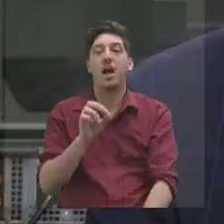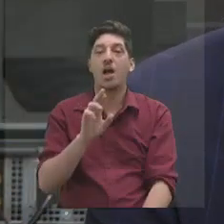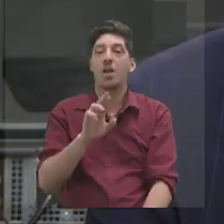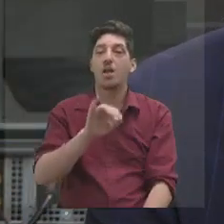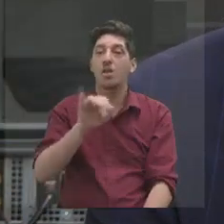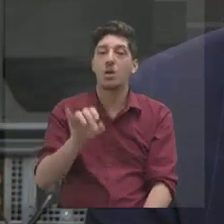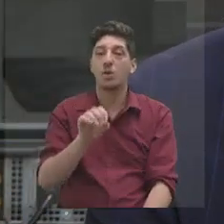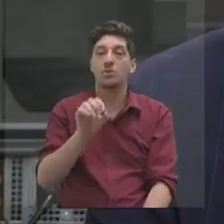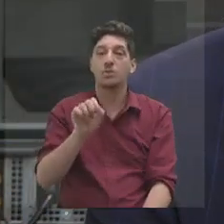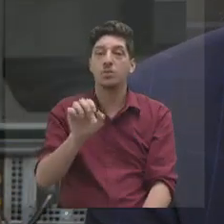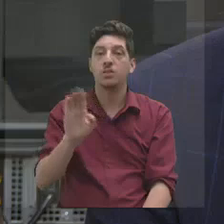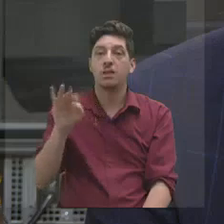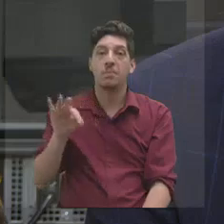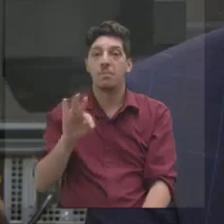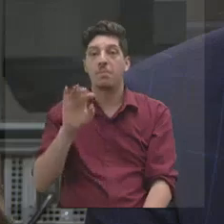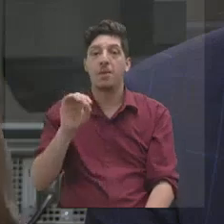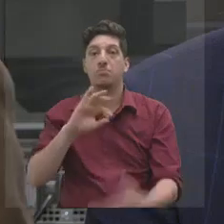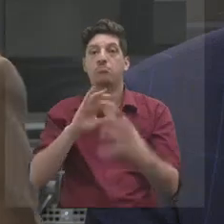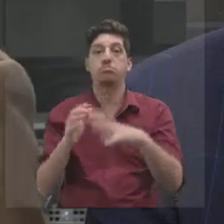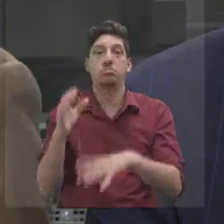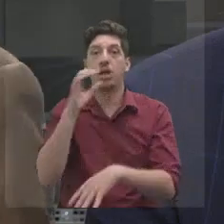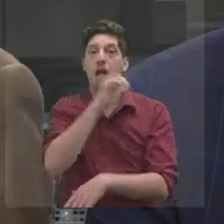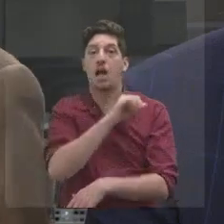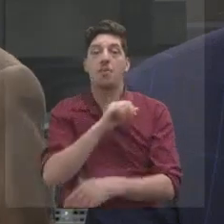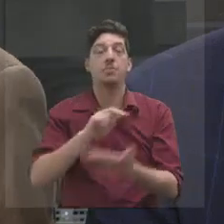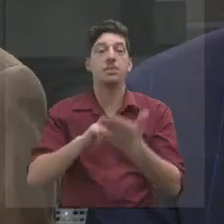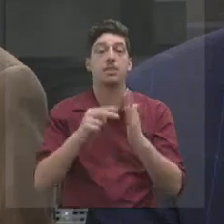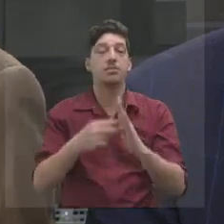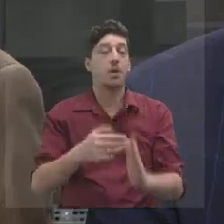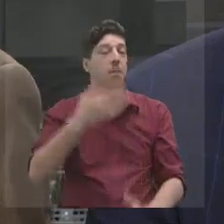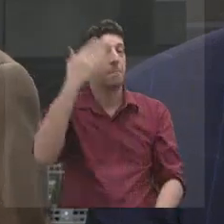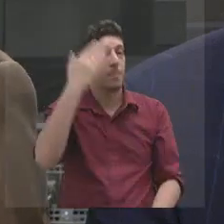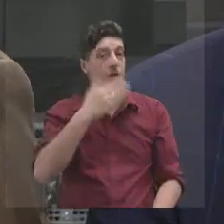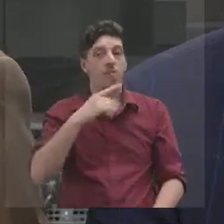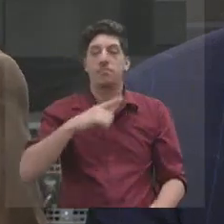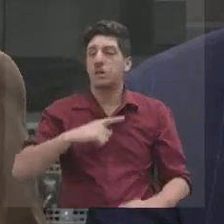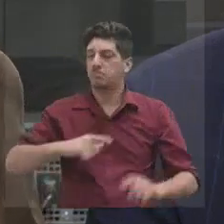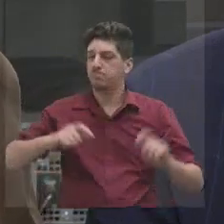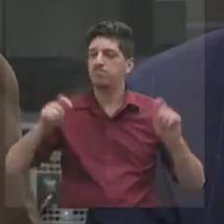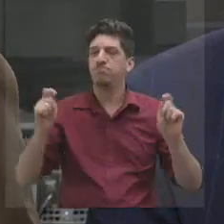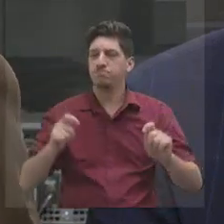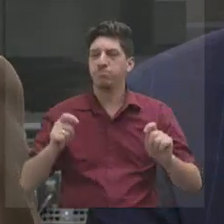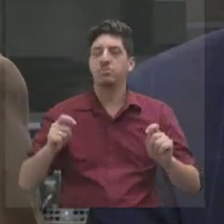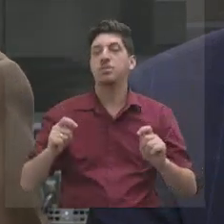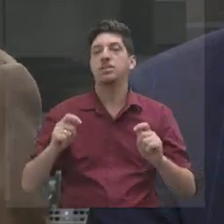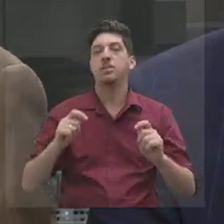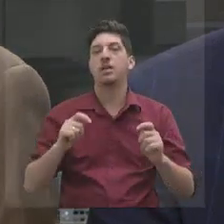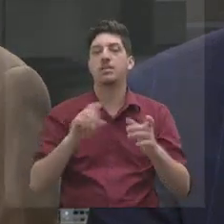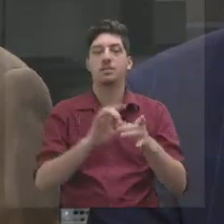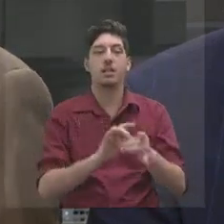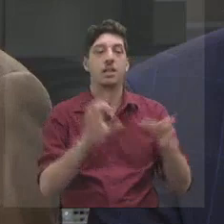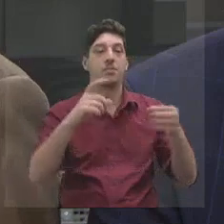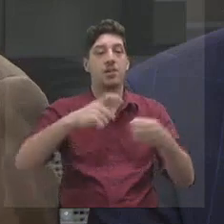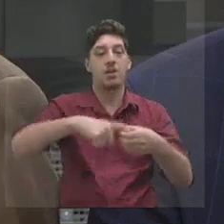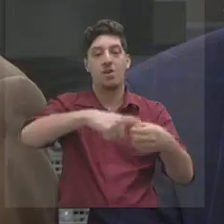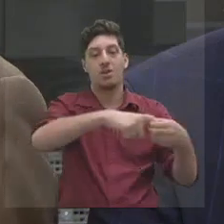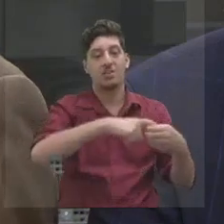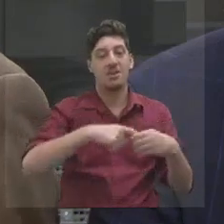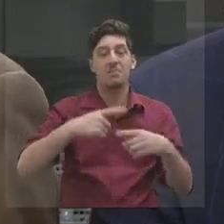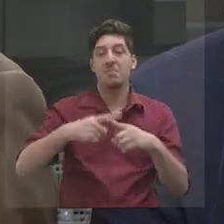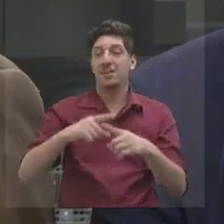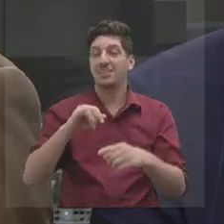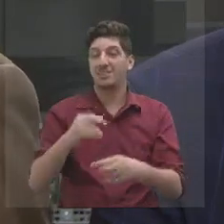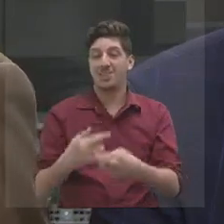a prova de que efetivamente há uma resposta mais rápida do processo de concessão porque se fosse para o governo executar